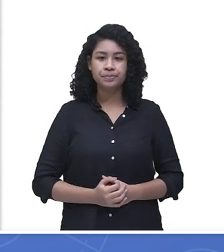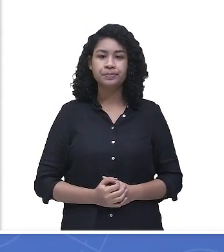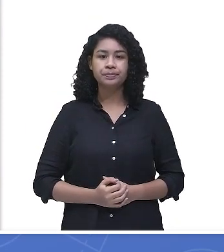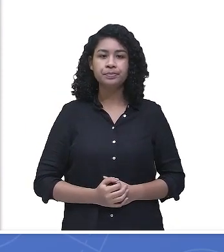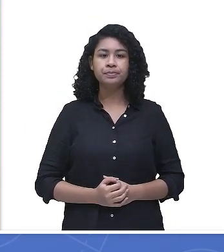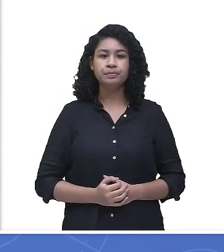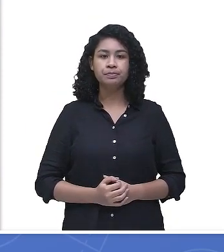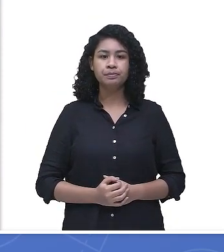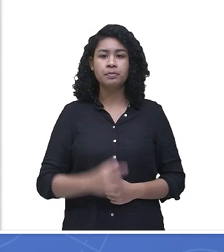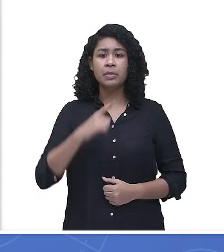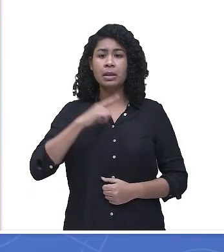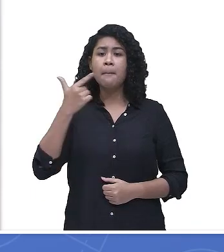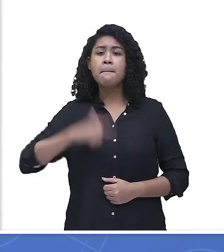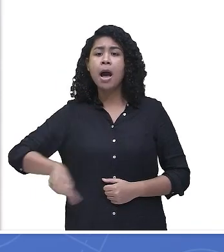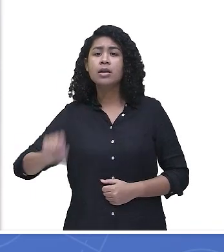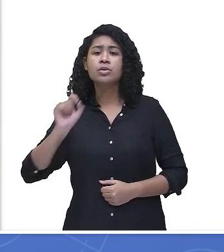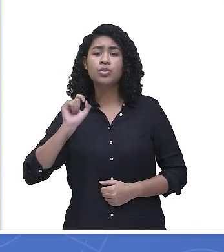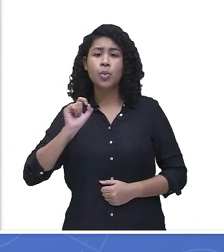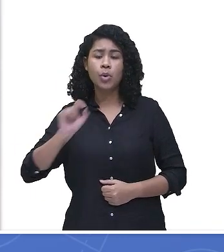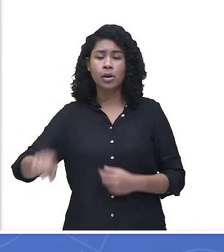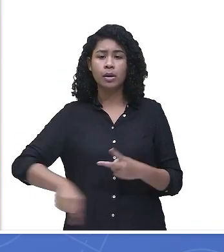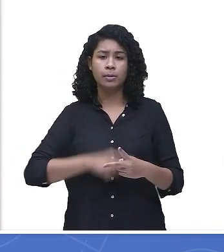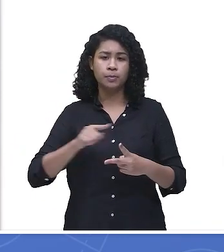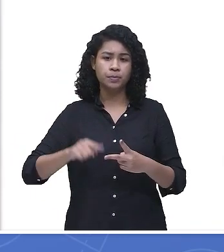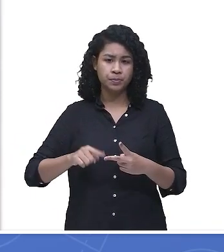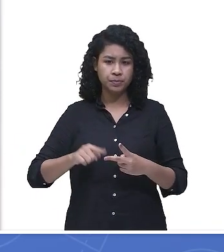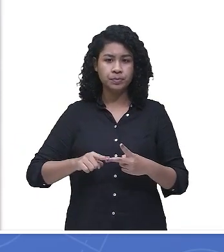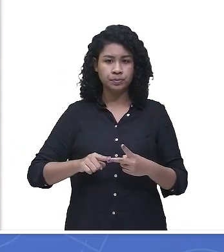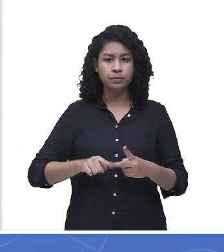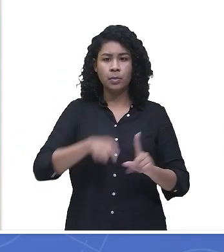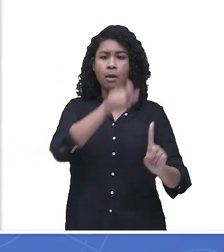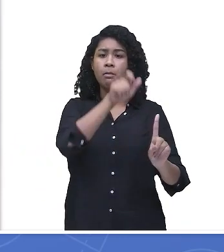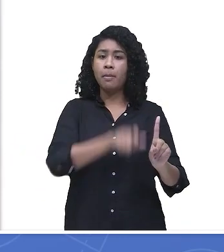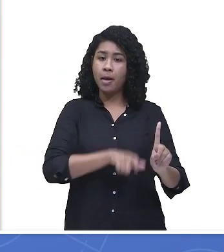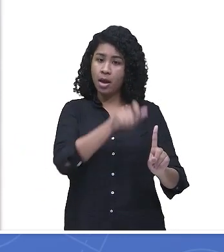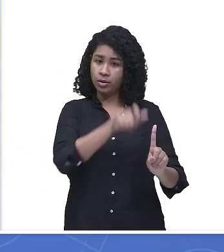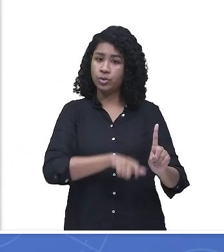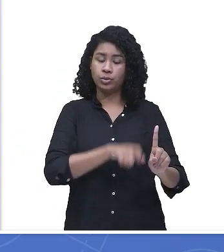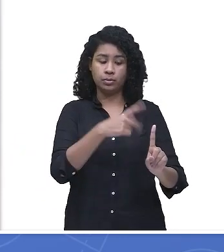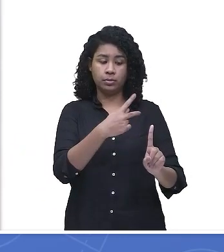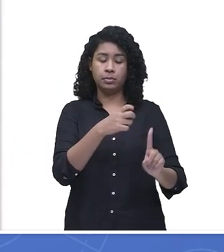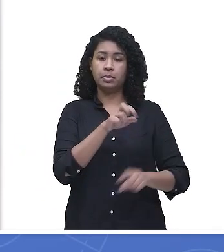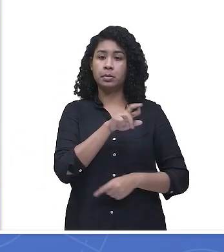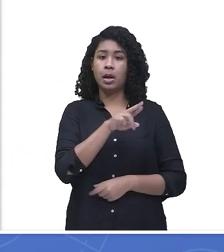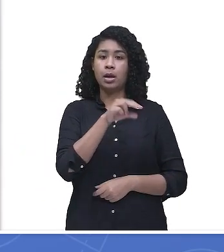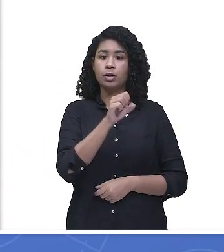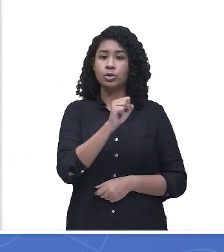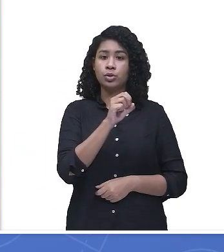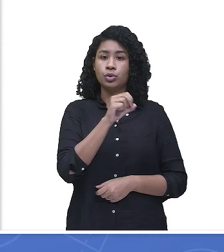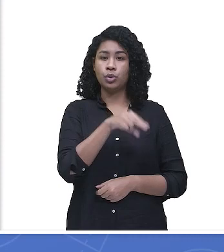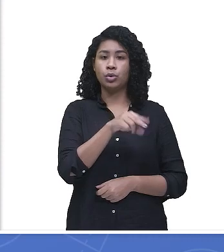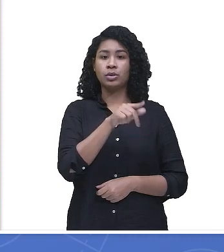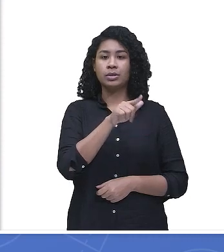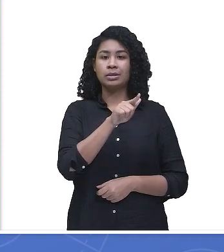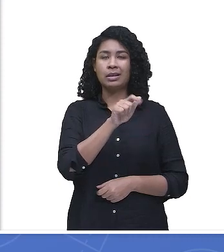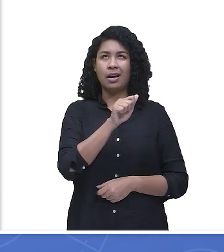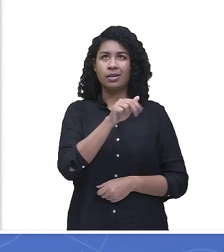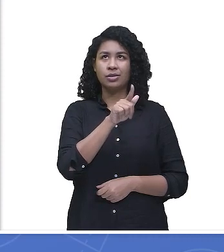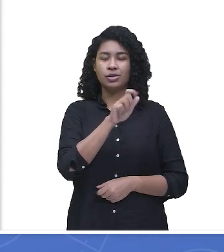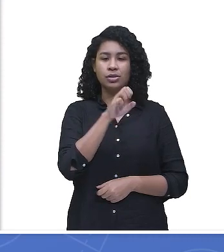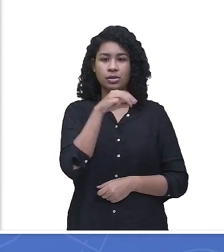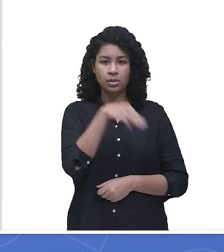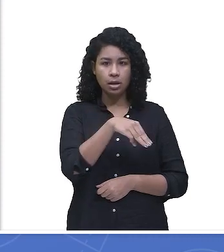além desse narrador, nós vamos ter os personagens, o tempo, quando aconteceu, o lugar, né, o espaço